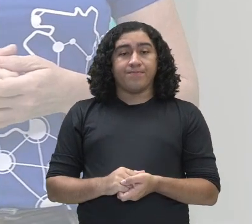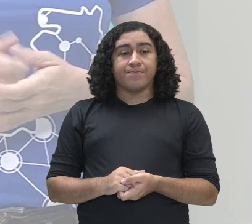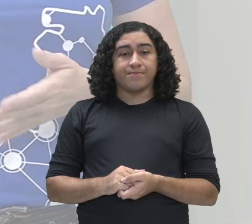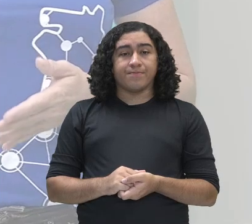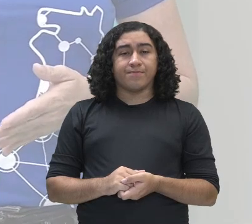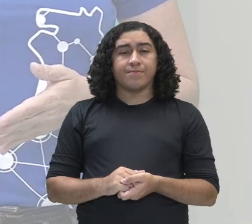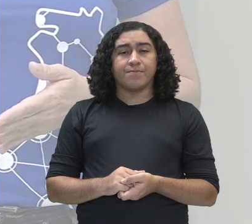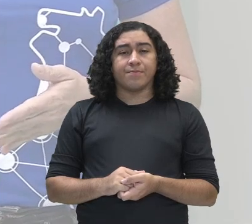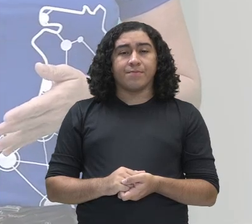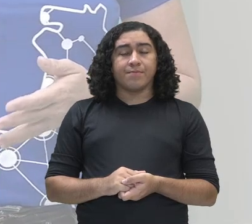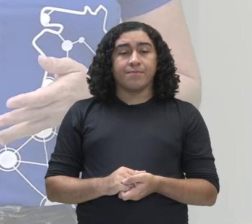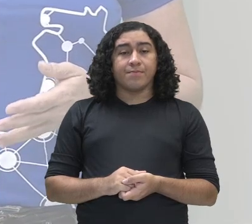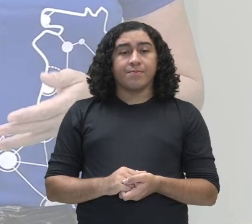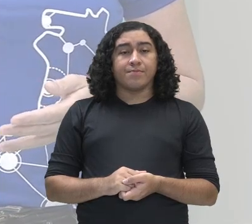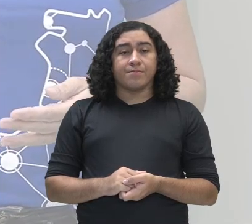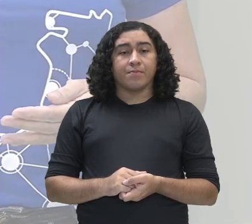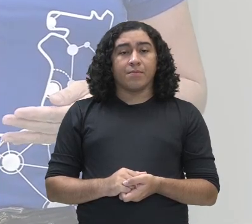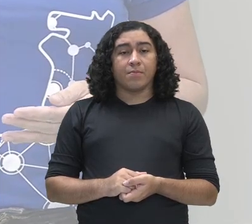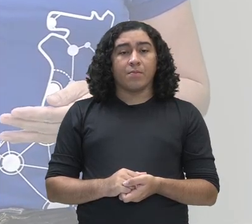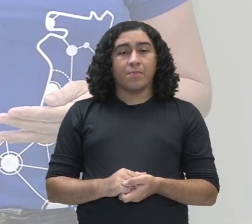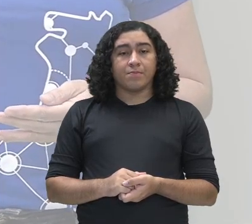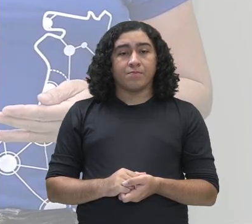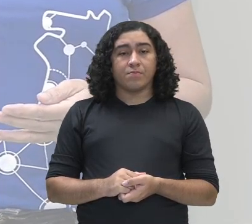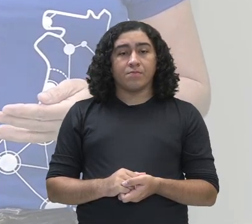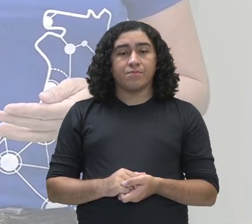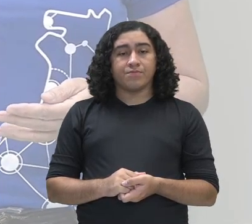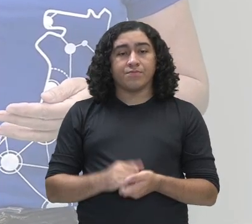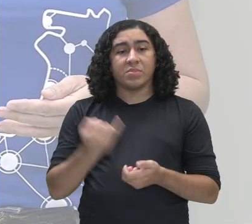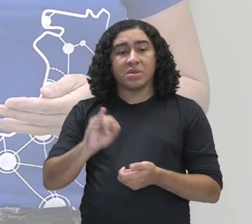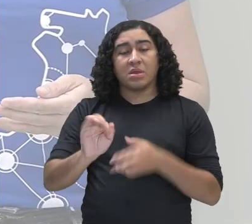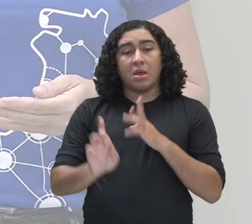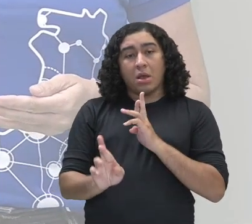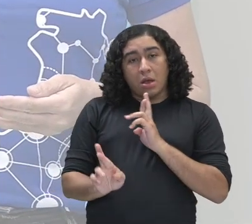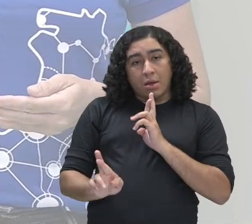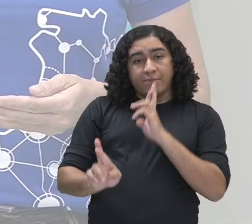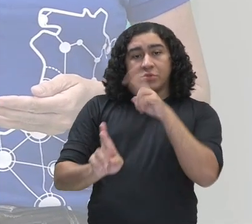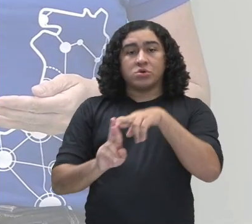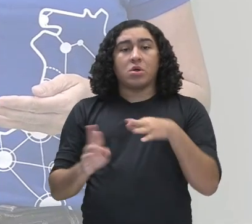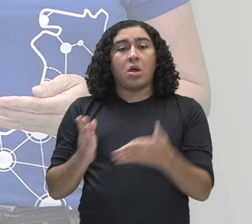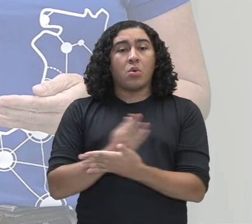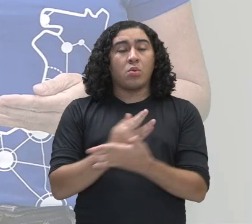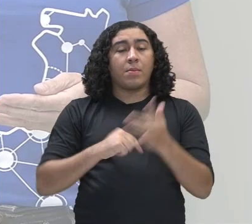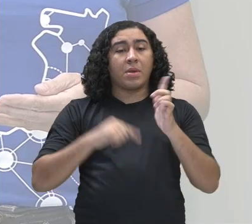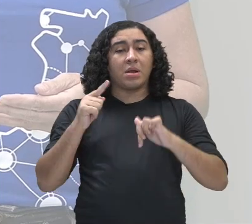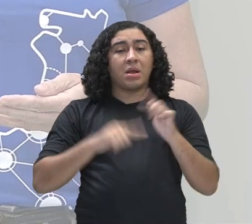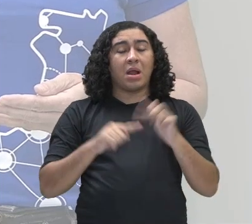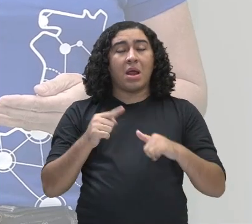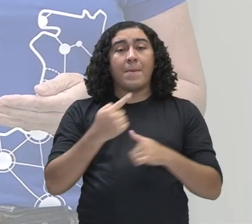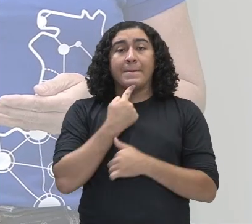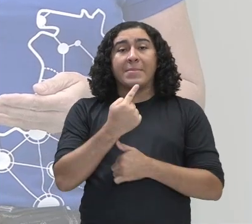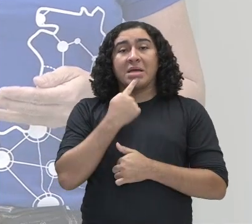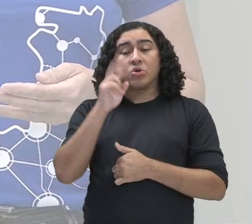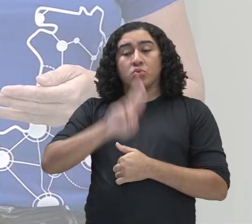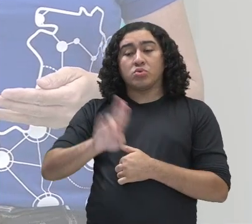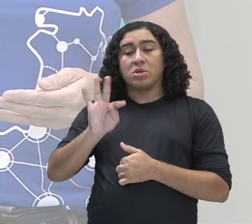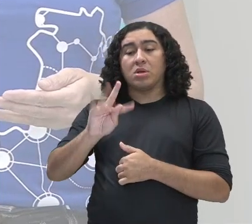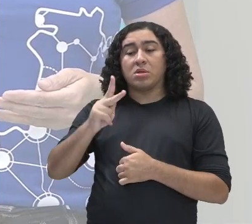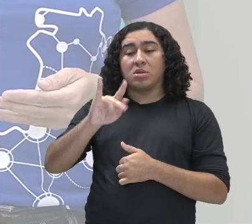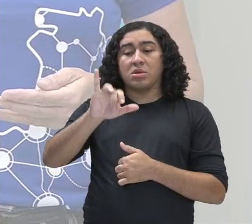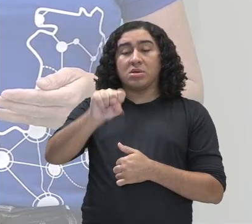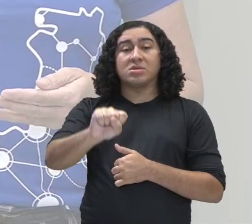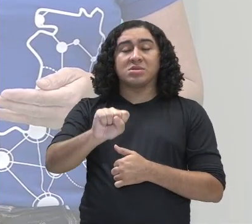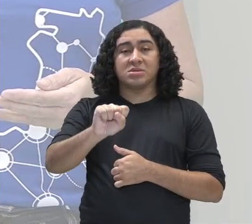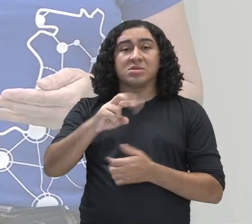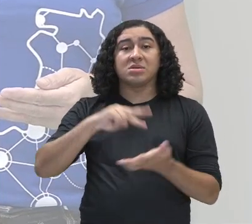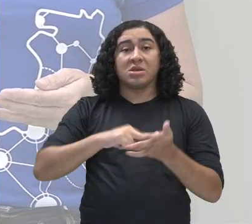os demonstrative pronouns? Então, quando nós nos referimos a algum objeto ou alguma pessoa que está perto, nós usamos this, que